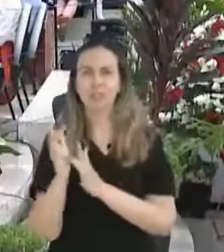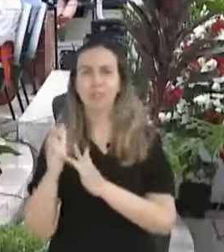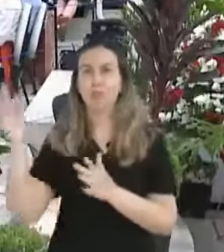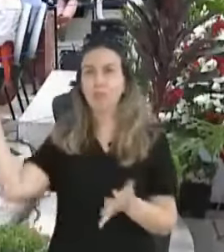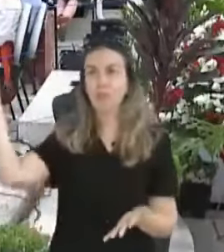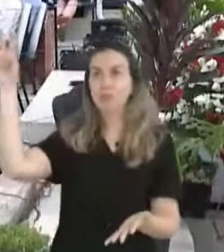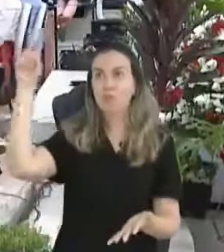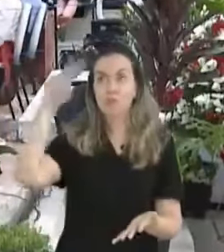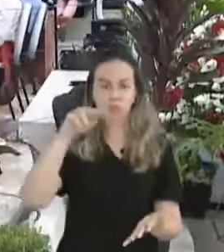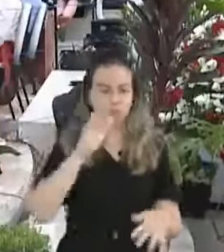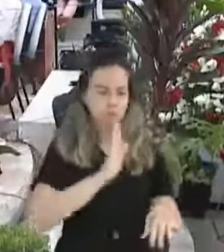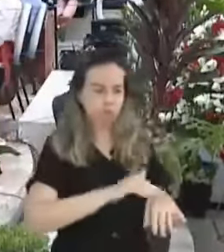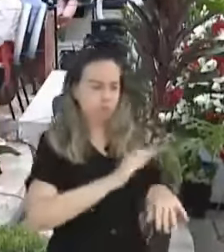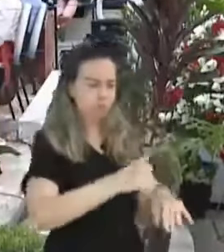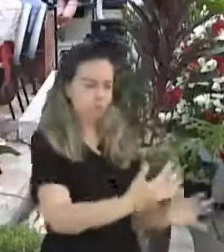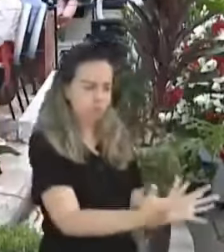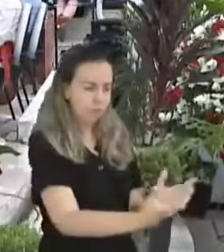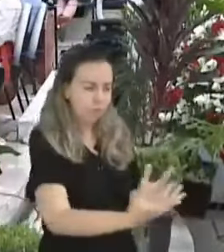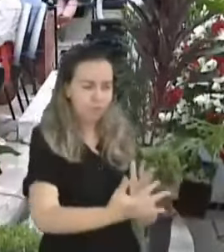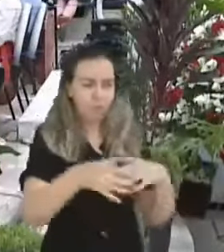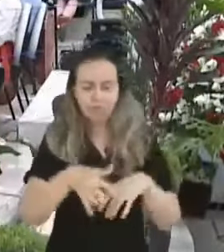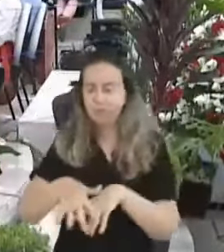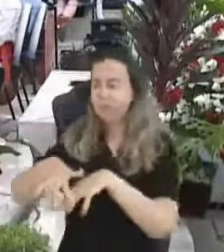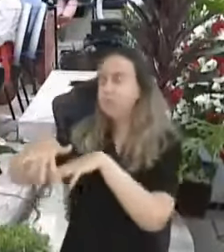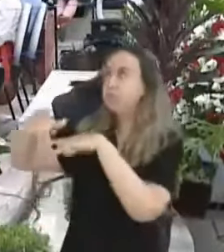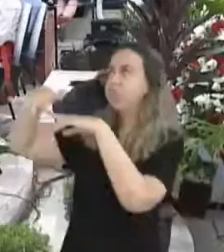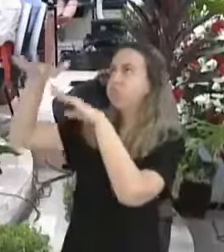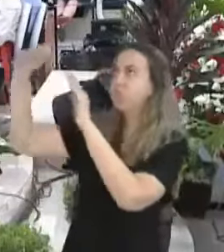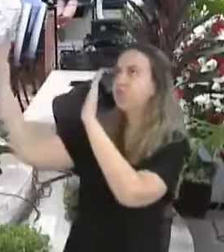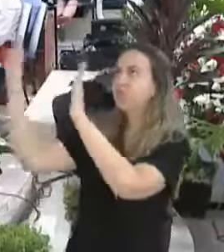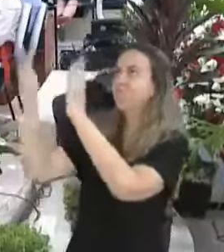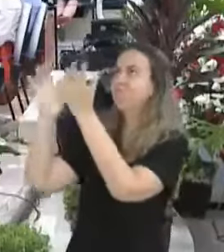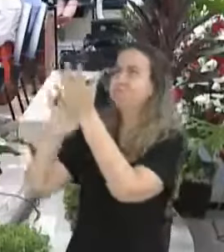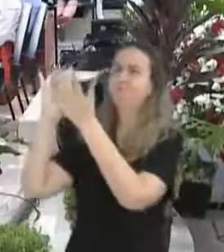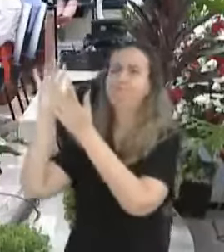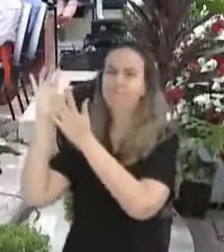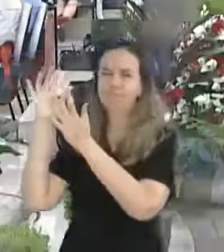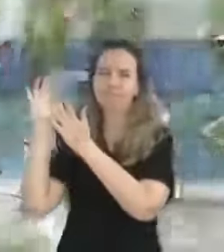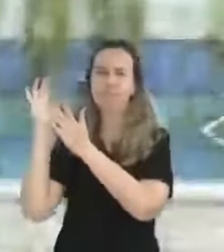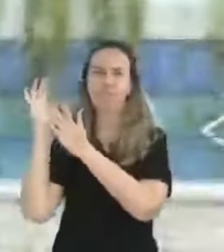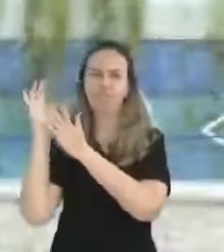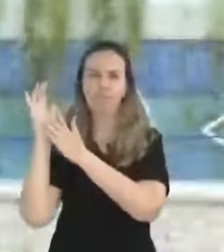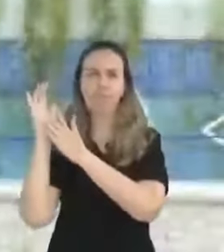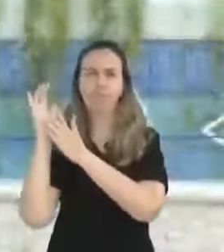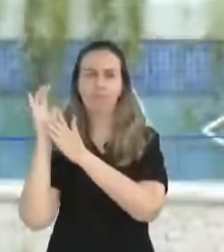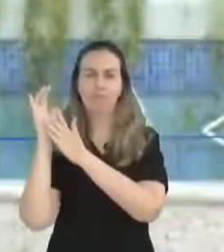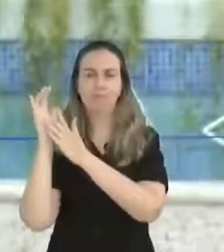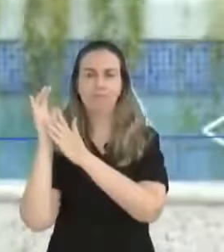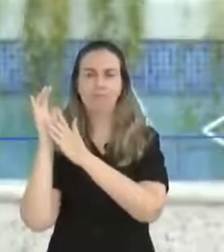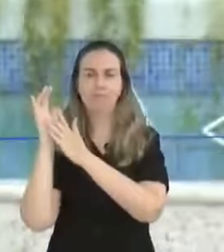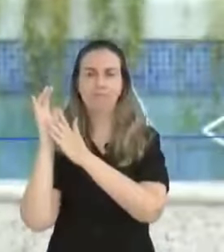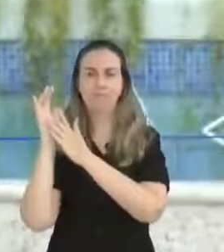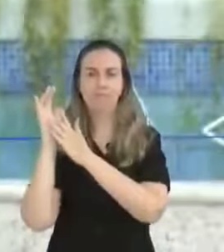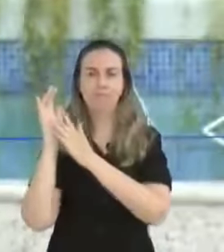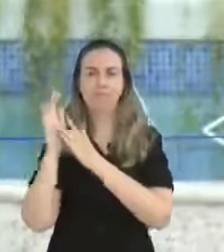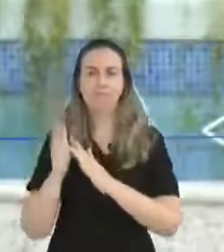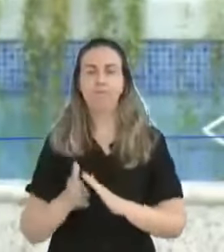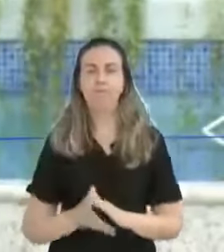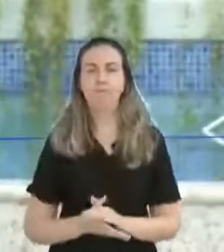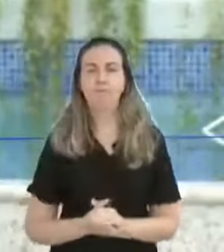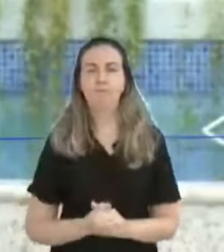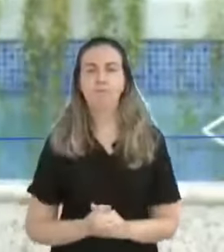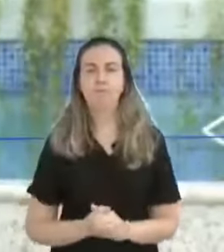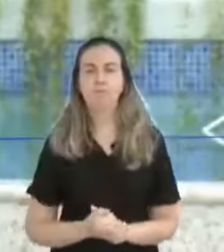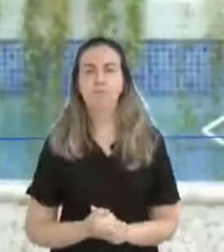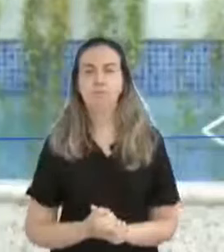Mas Deus levantou esse profeta sempre advertindo o povo para que se voltassem para Deus.